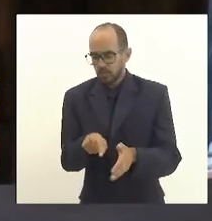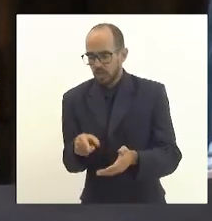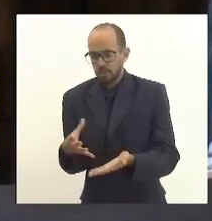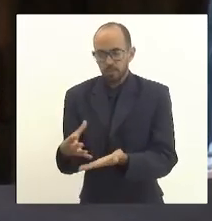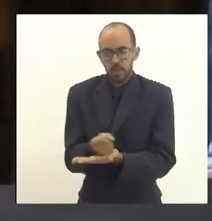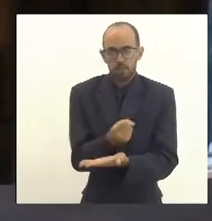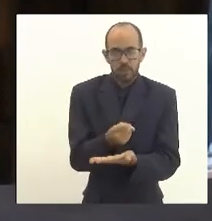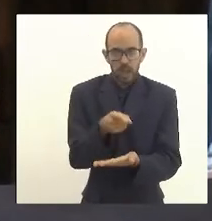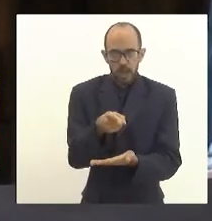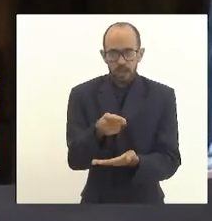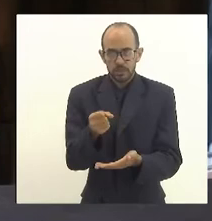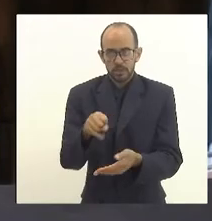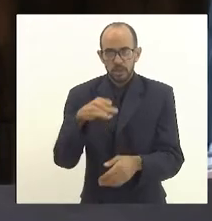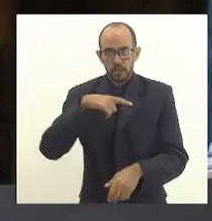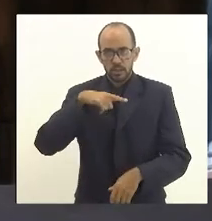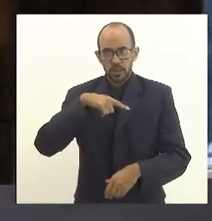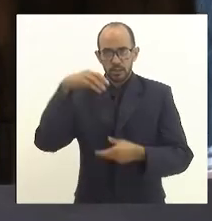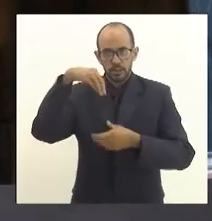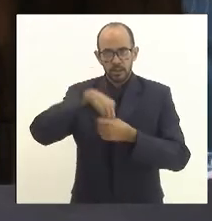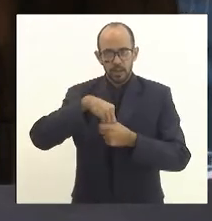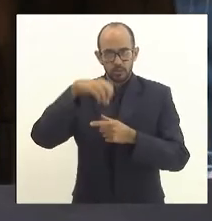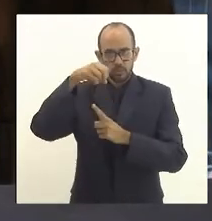tem tudo isso embutido dentro da luminária.